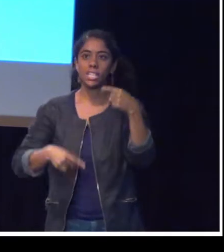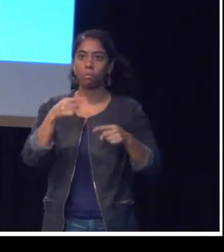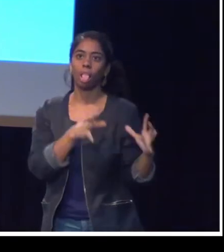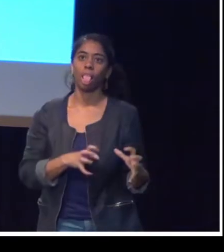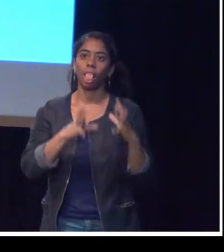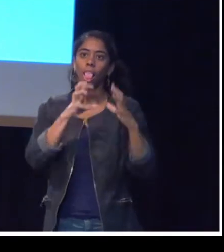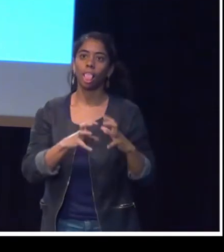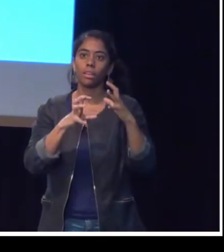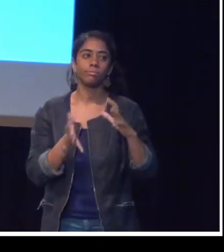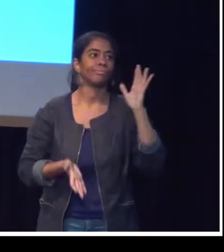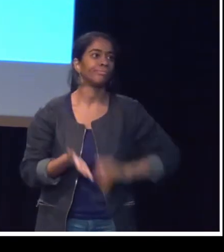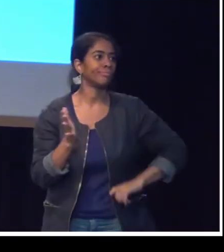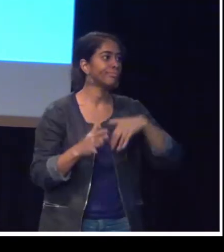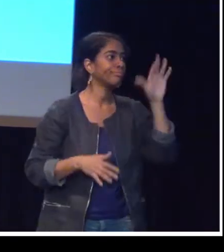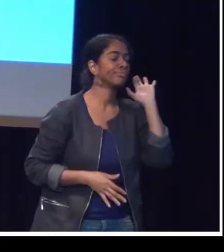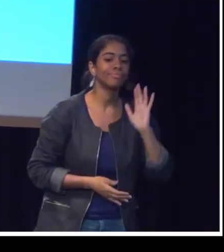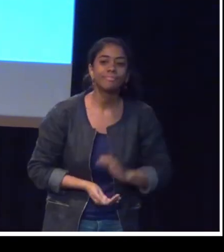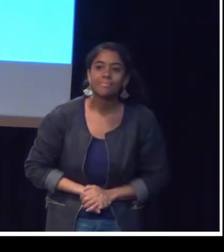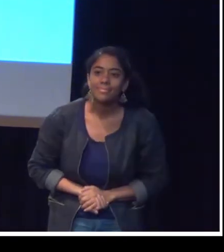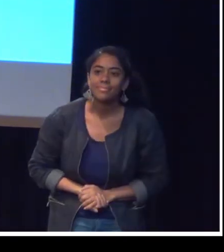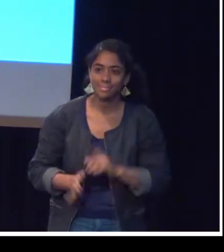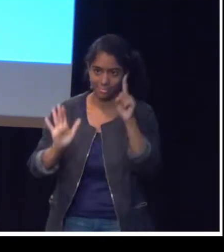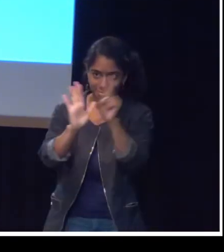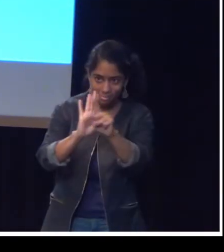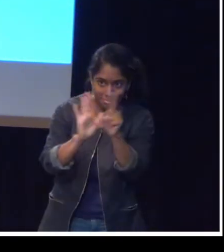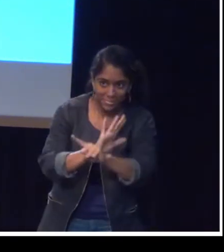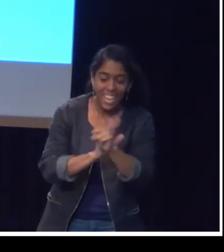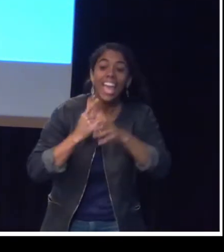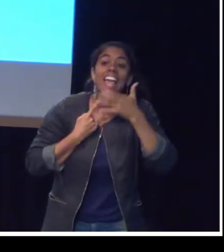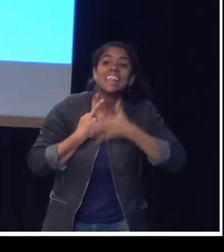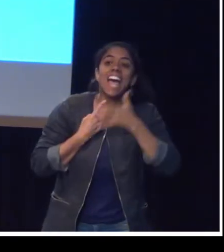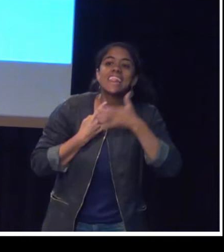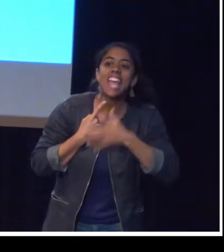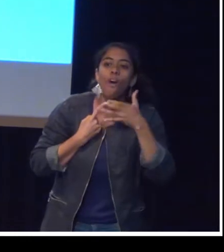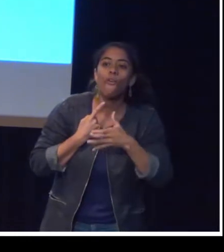Quem quase acabou com a noite de Natal por conta do resultado das últimas eleições?